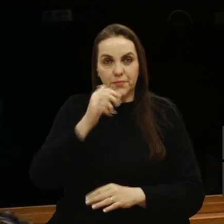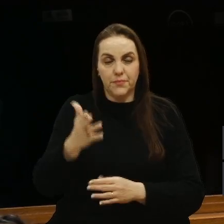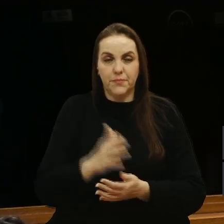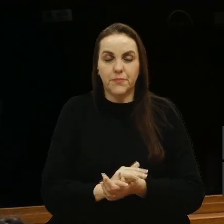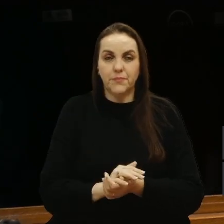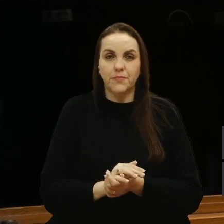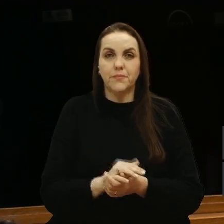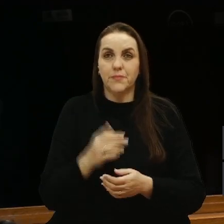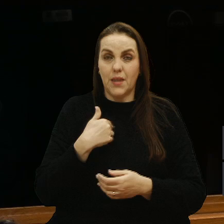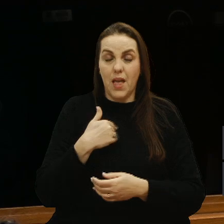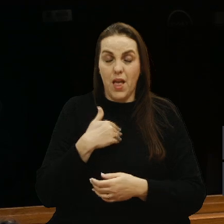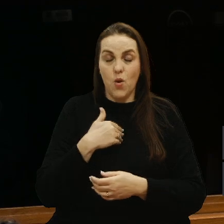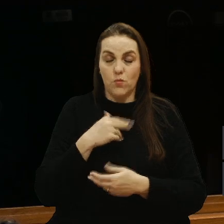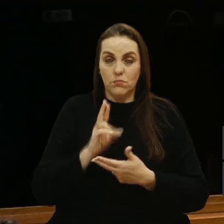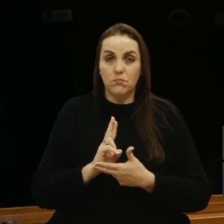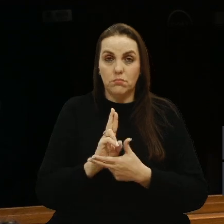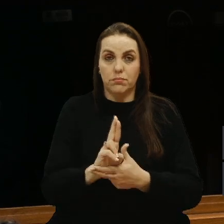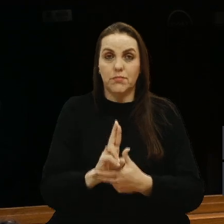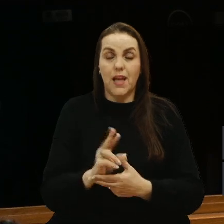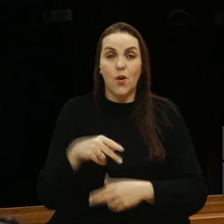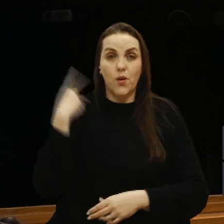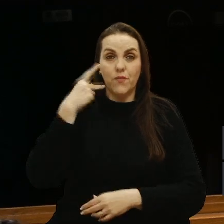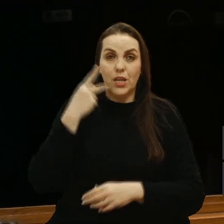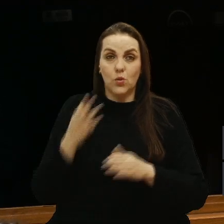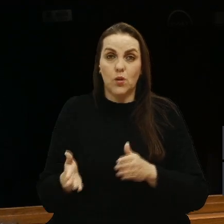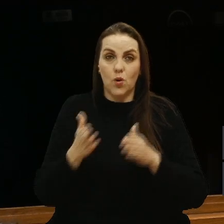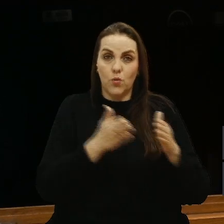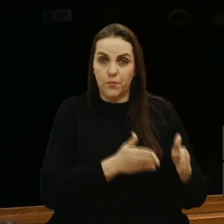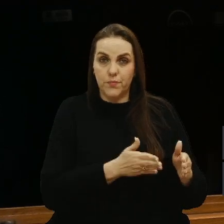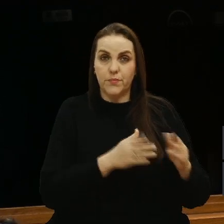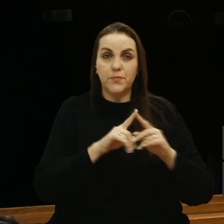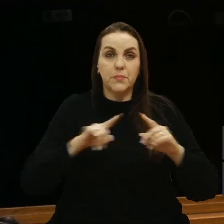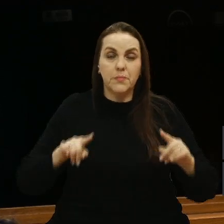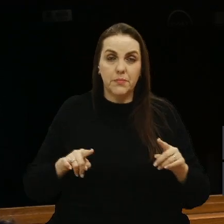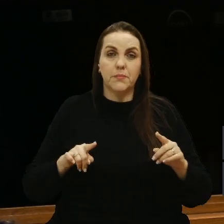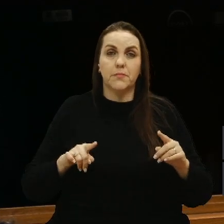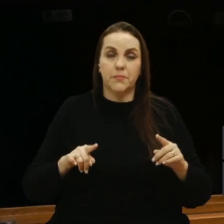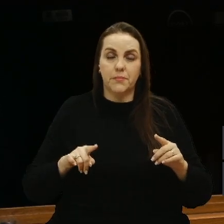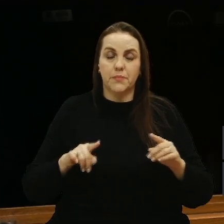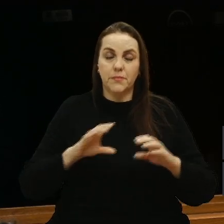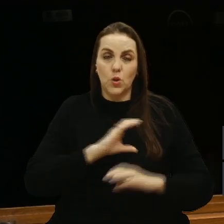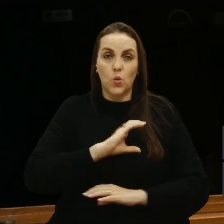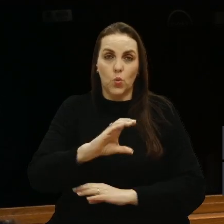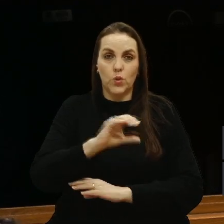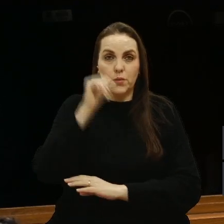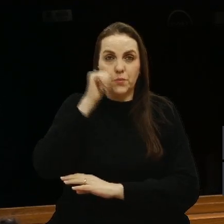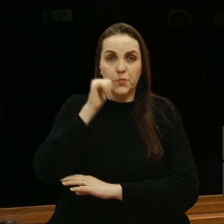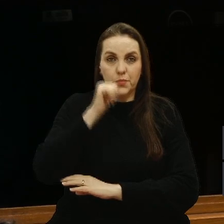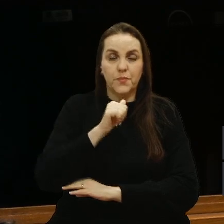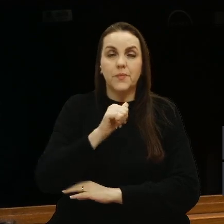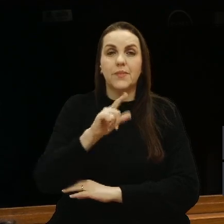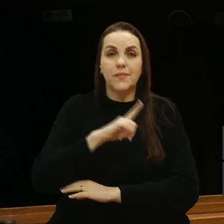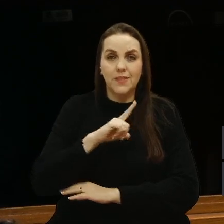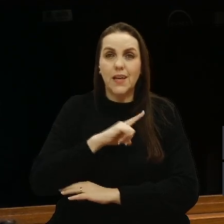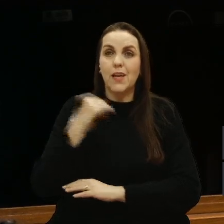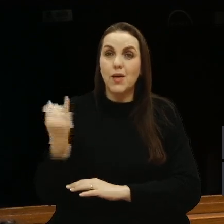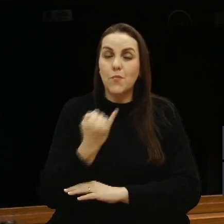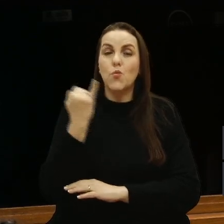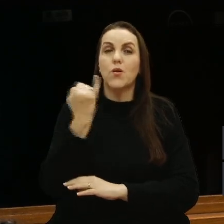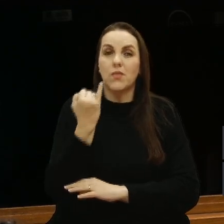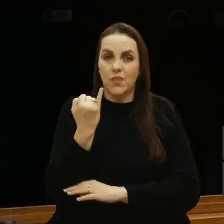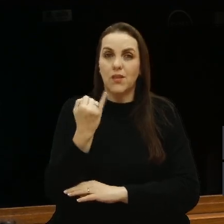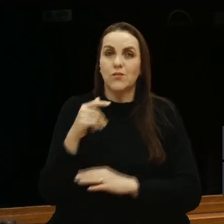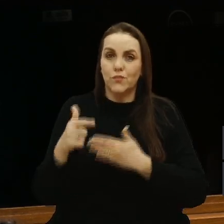como procuradora, sou uma vereadora da oposição, mas a Coordenadoria da Mulher teve um importante papel nessa articulação,